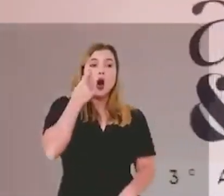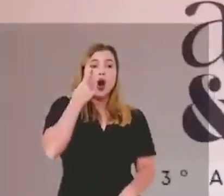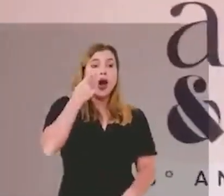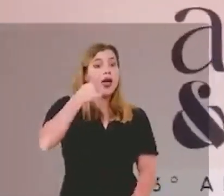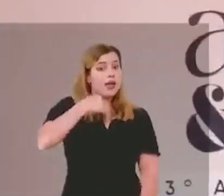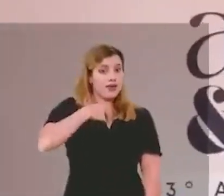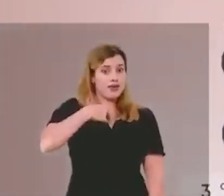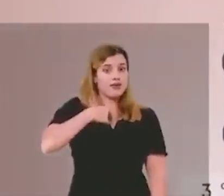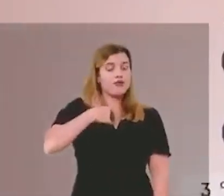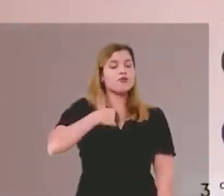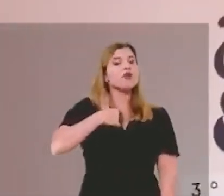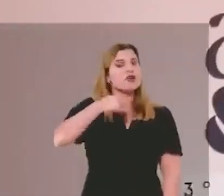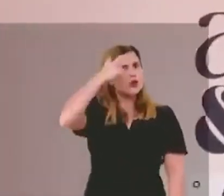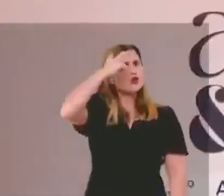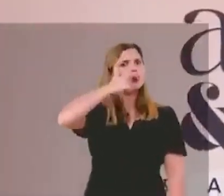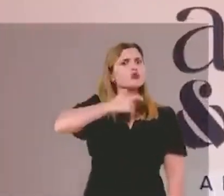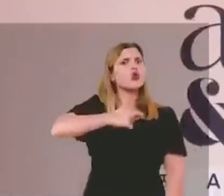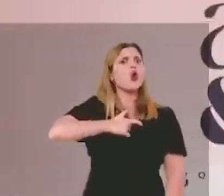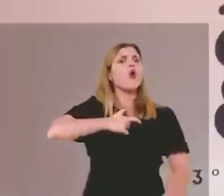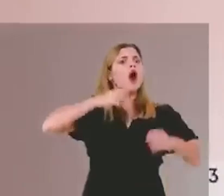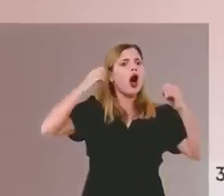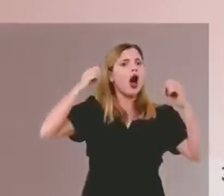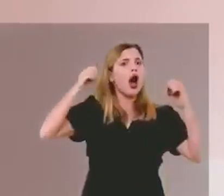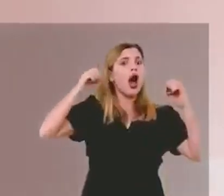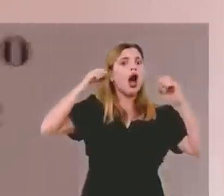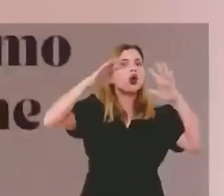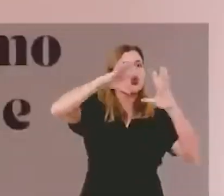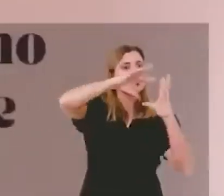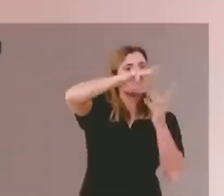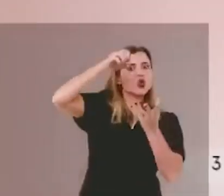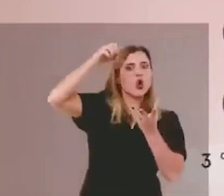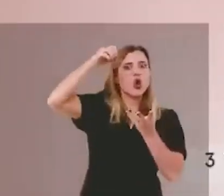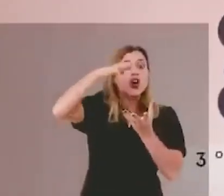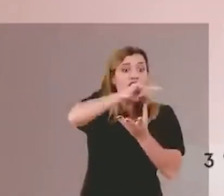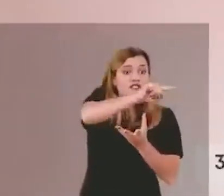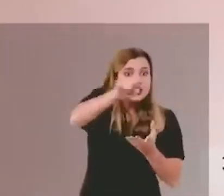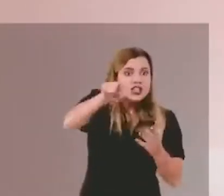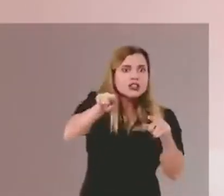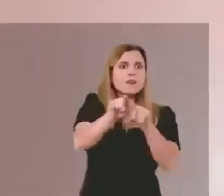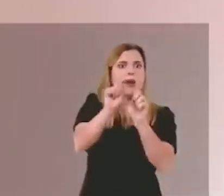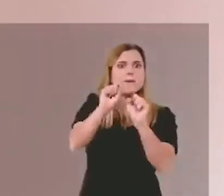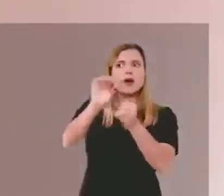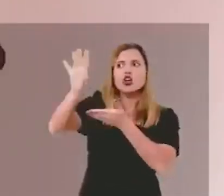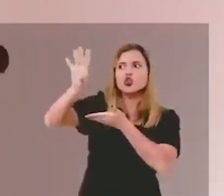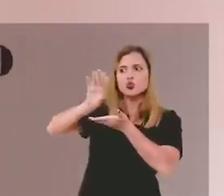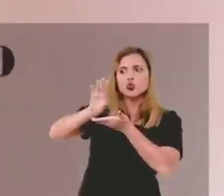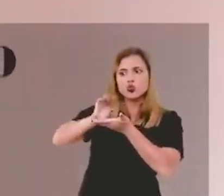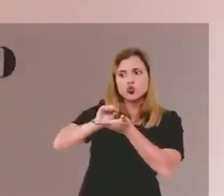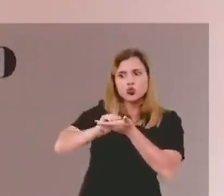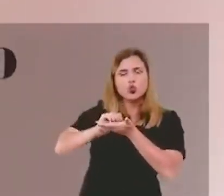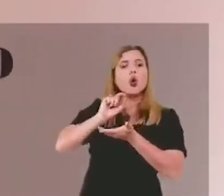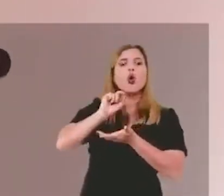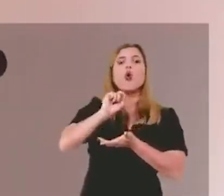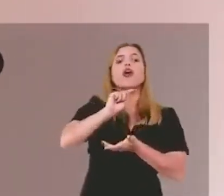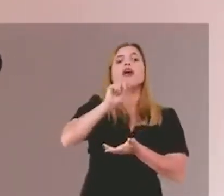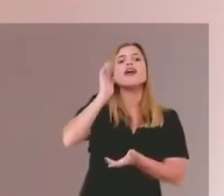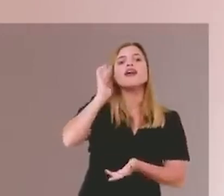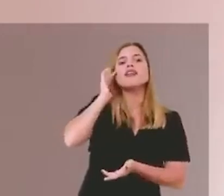a luz do mundo. E Jesus diz assim: vós sois a luz do mundo. Como